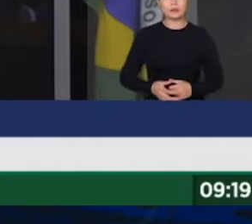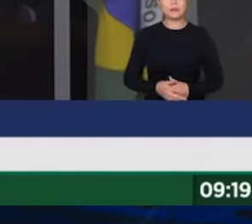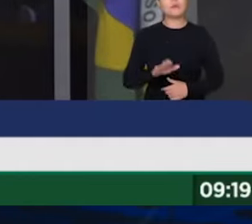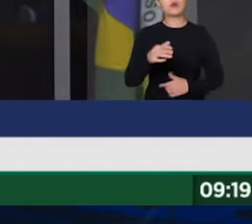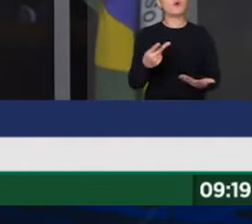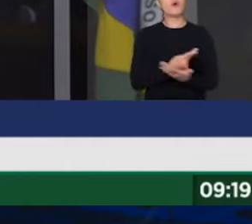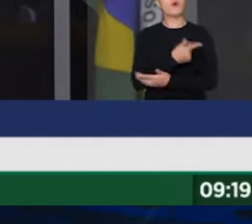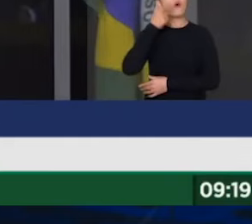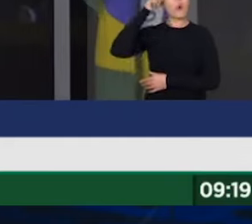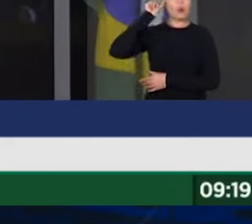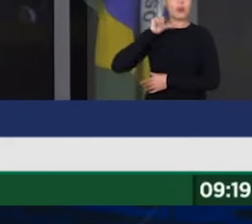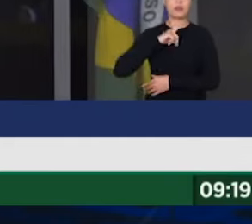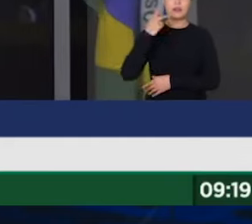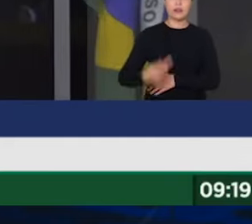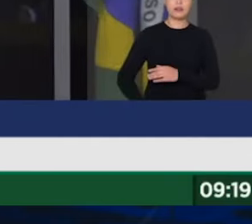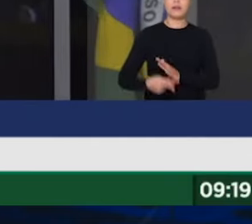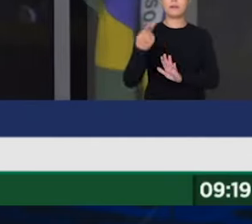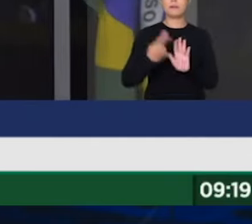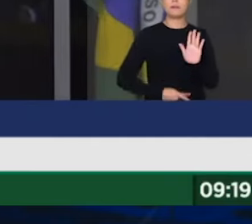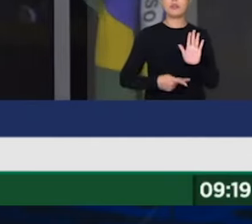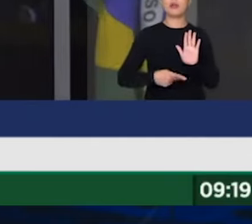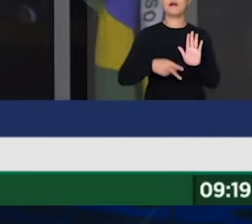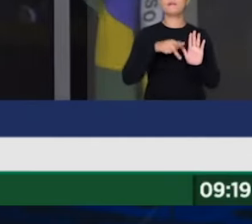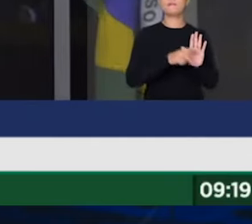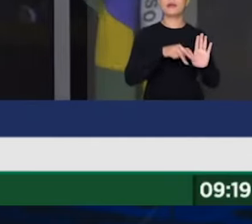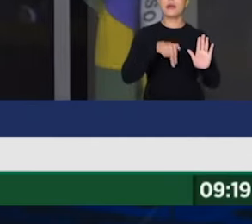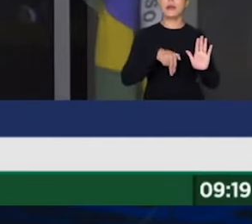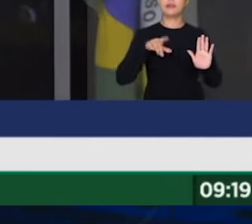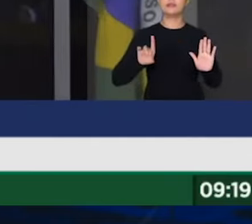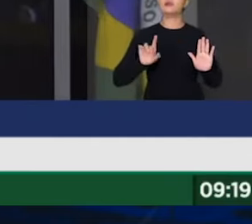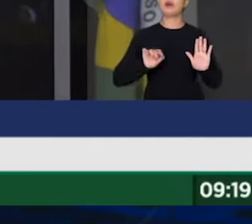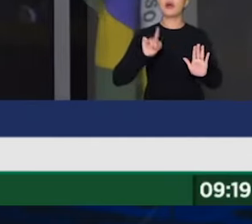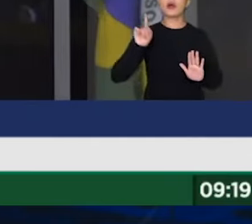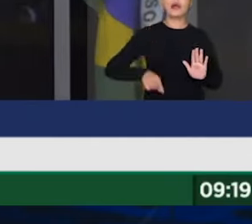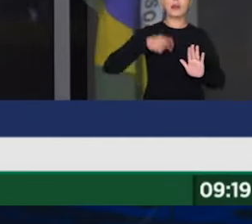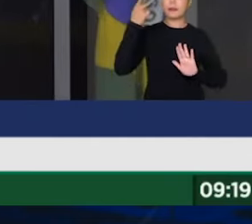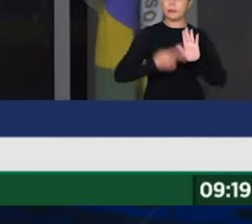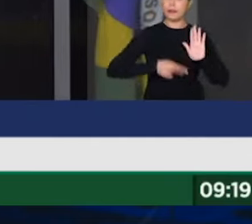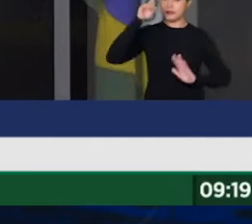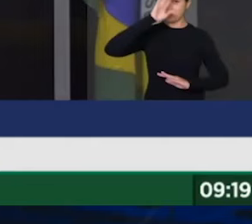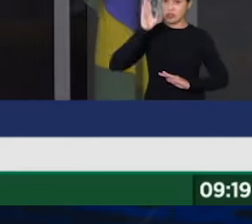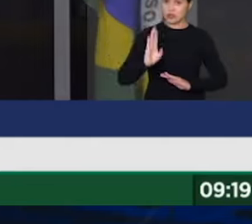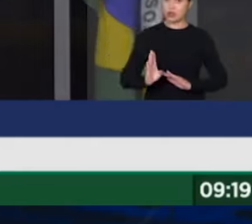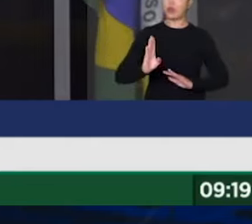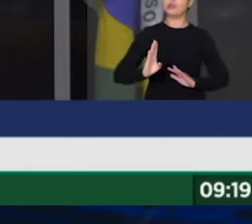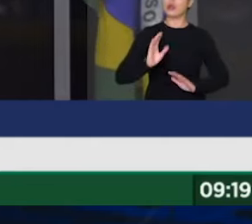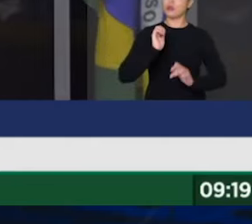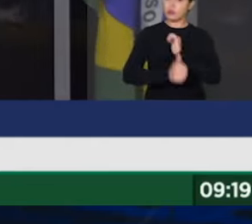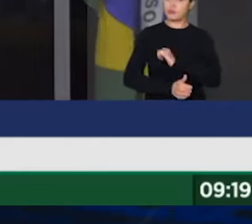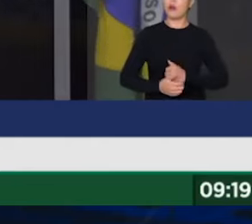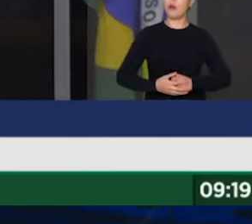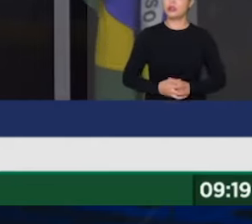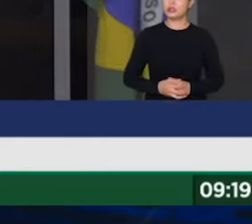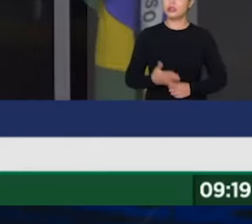PND, Plano Nacional de Desporto, que está incluído na Lei Pelé de 1998. O Plano Nacional